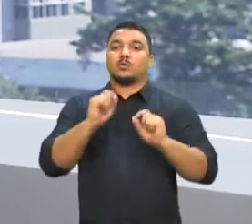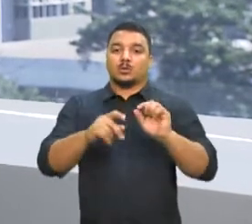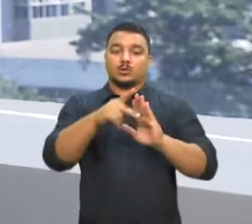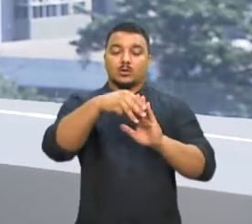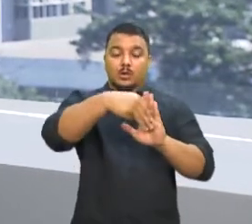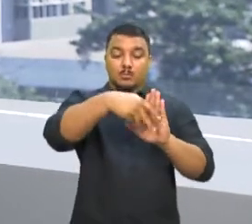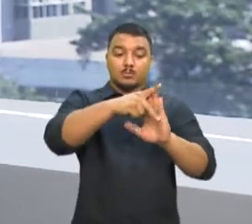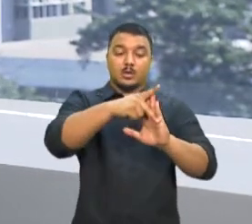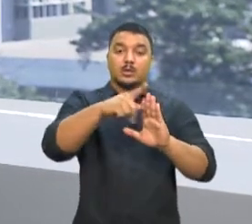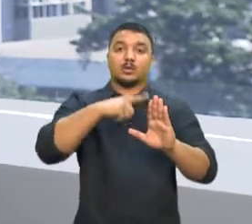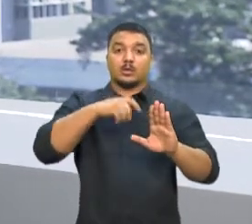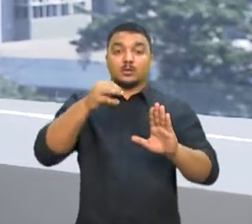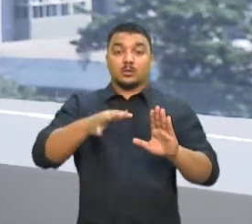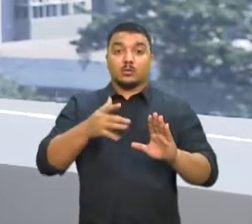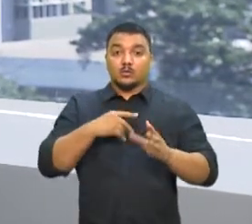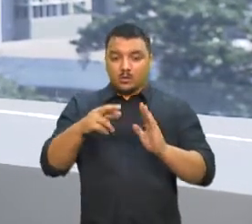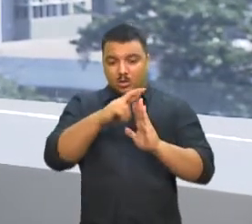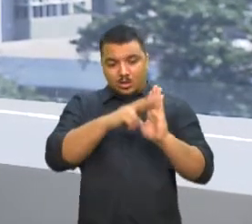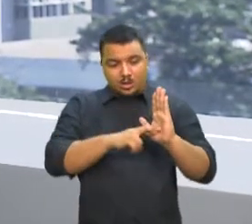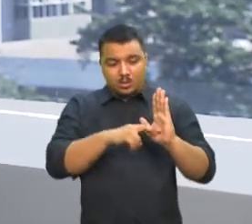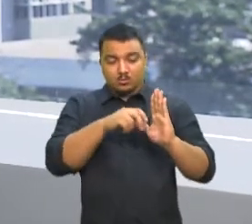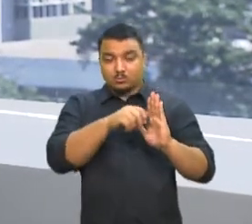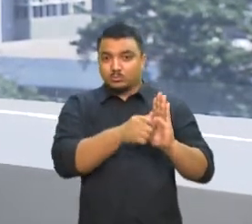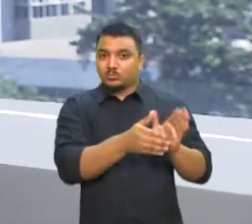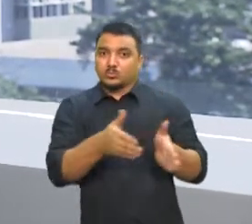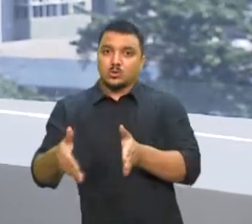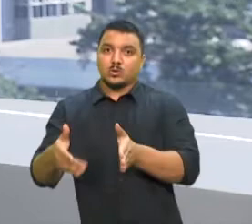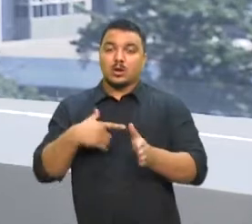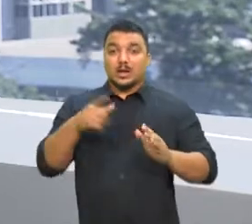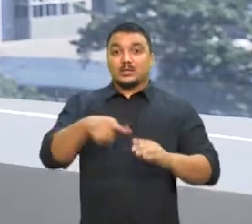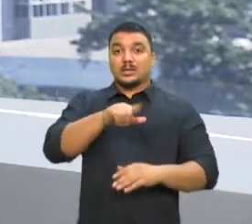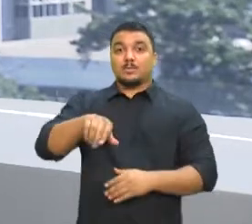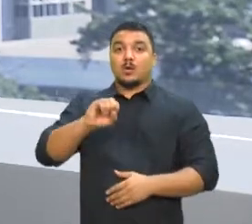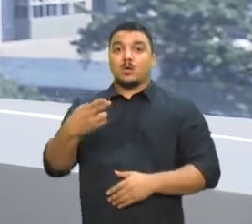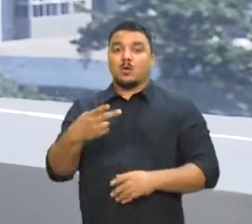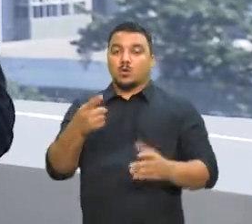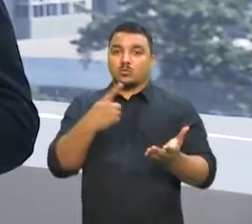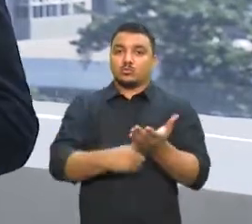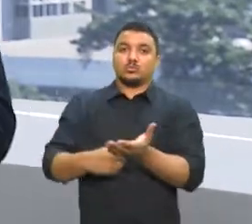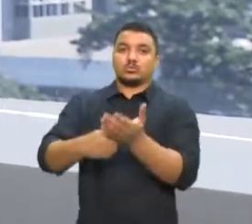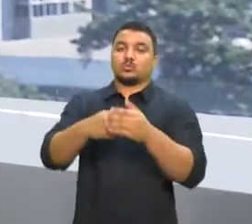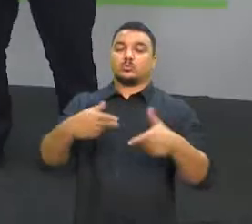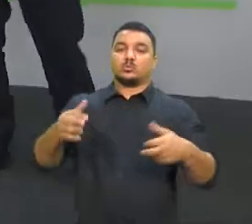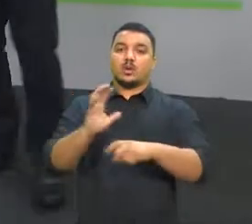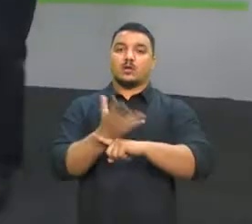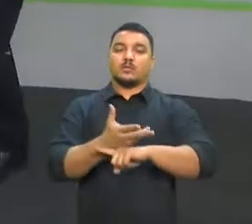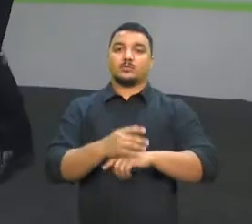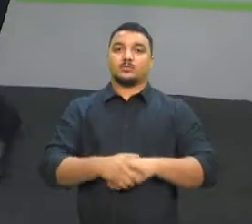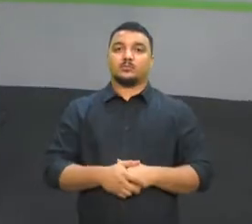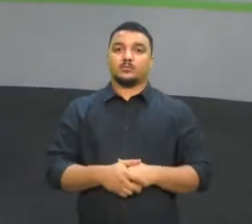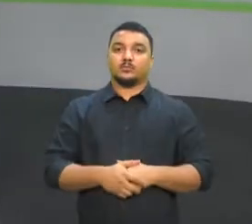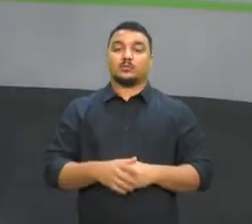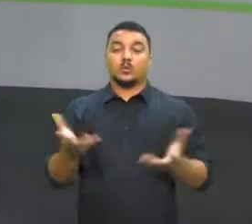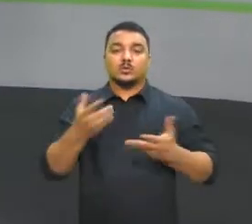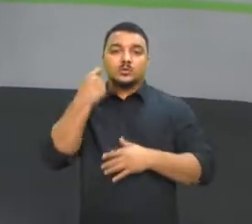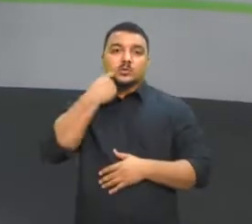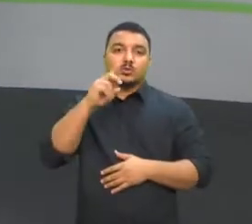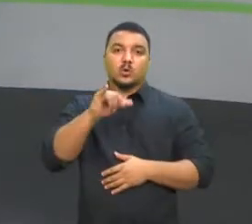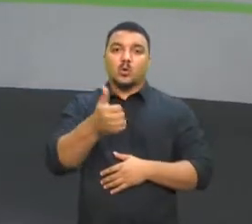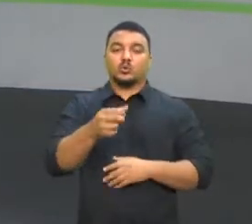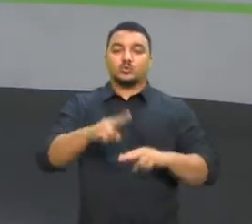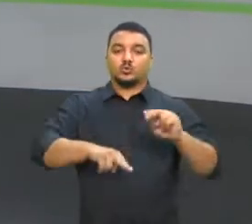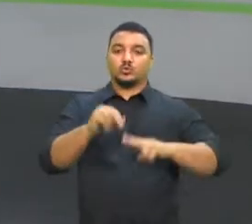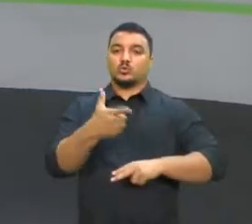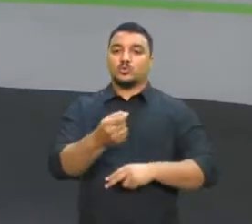que prorroga as regras para o cancelamento ou remarcação de eventos. Hoje é sexta-feira, 11 de